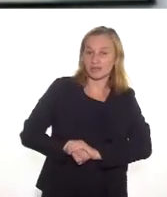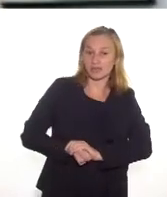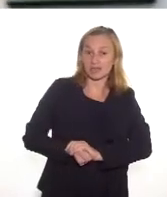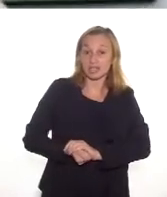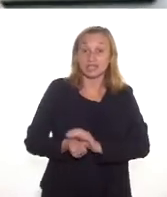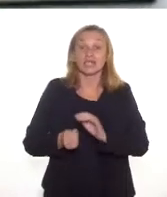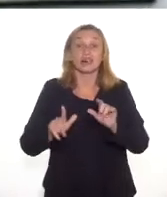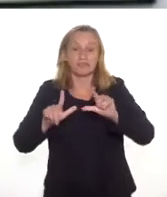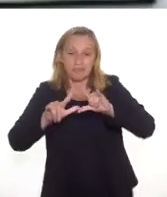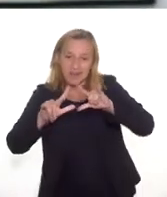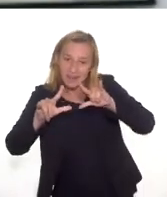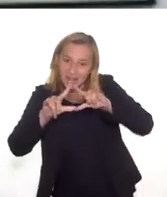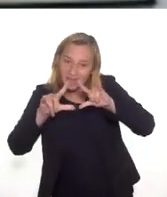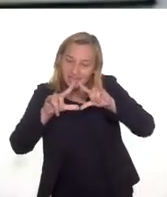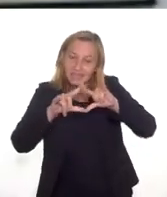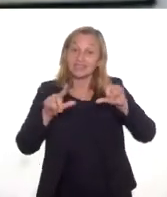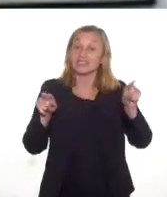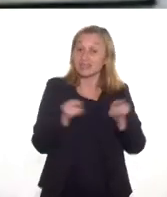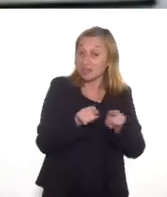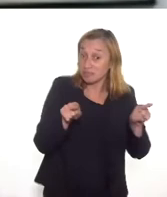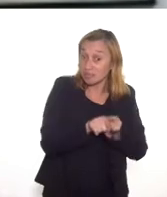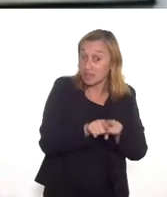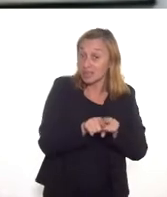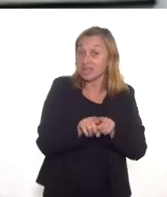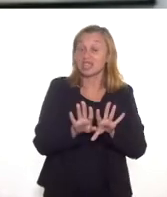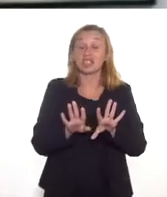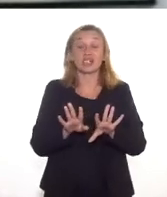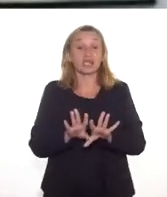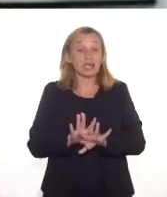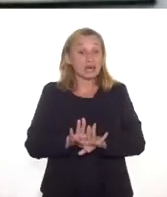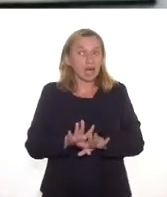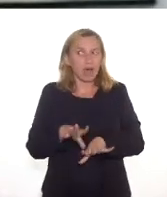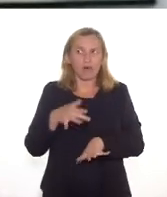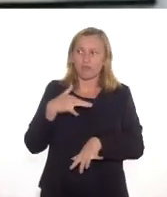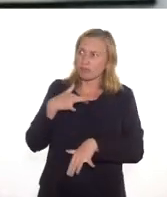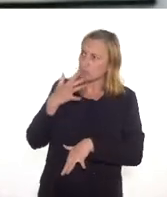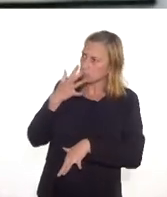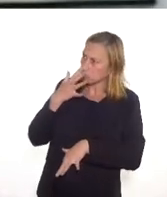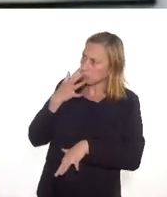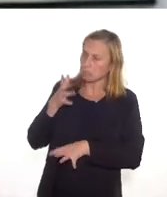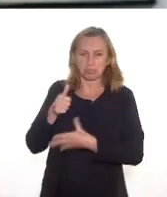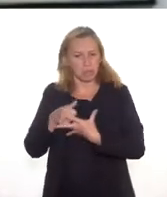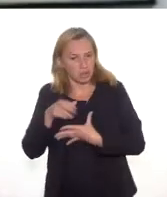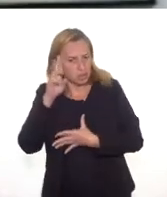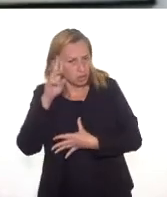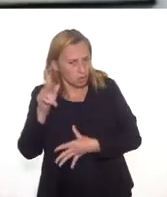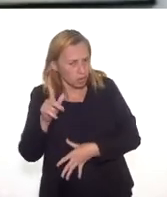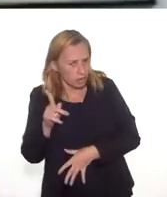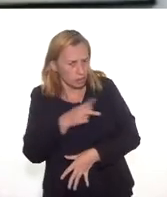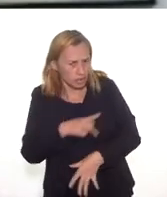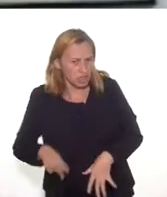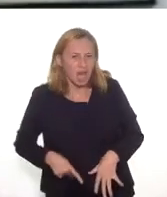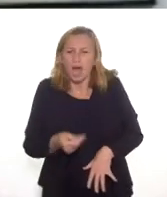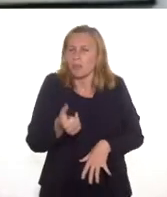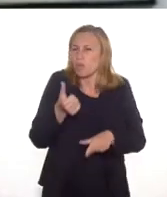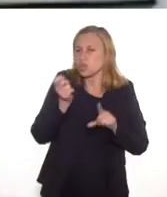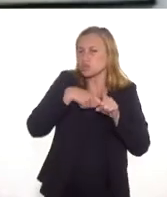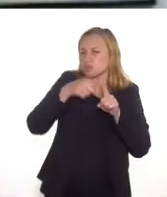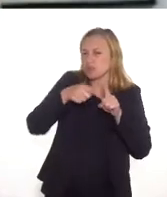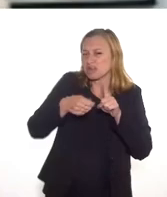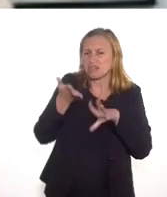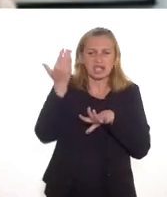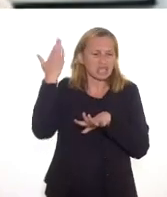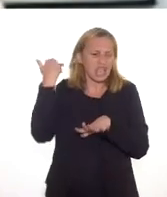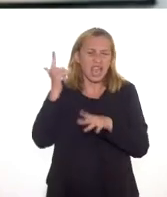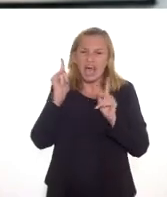as milícias. E aí me causa perplexidade, senhora presidente, que há poucos meses atrás, a